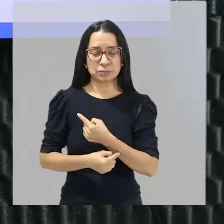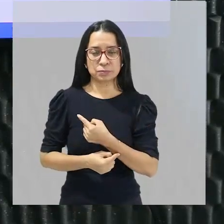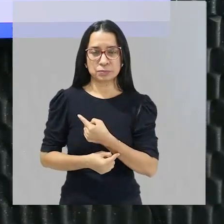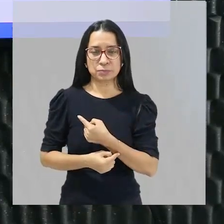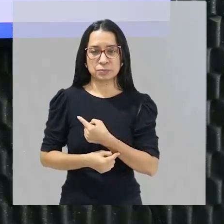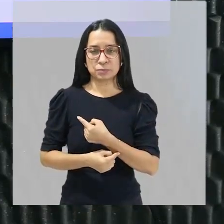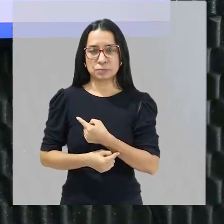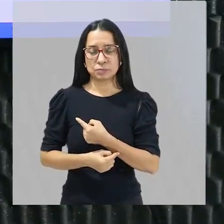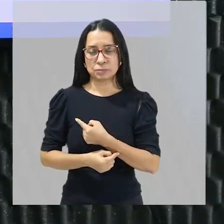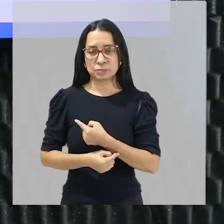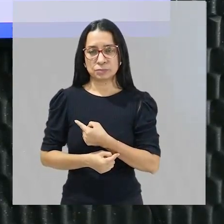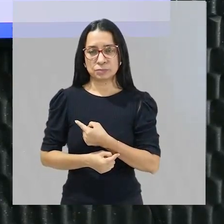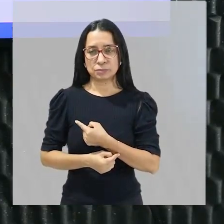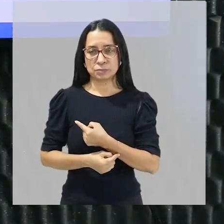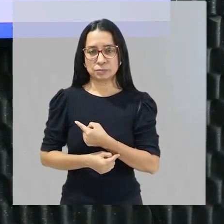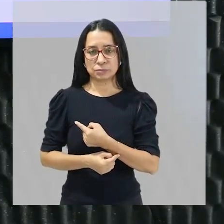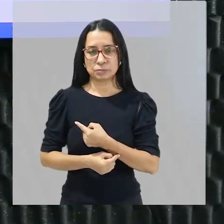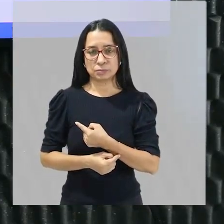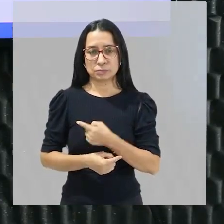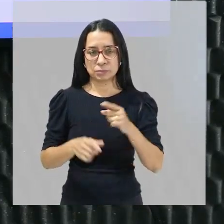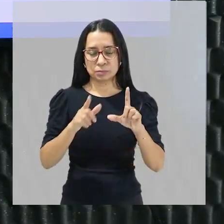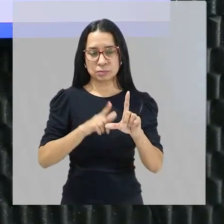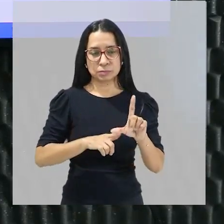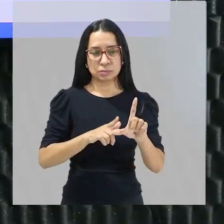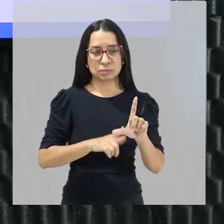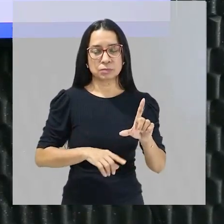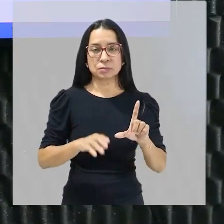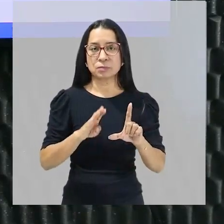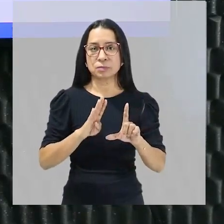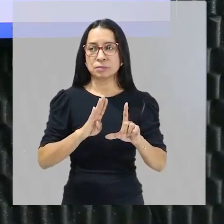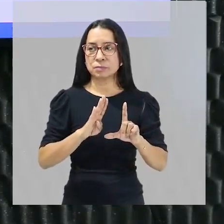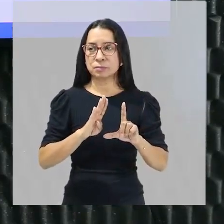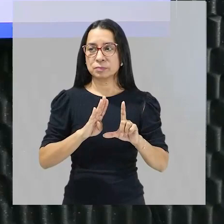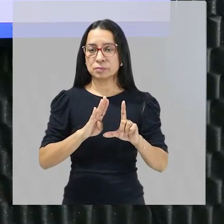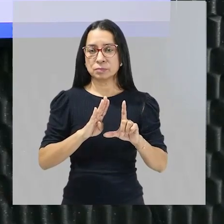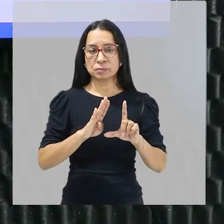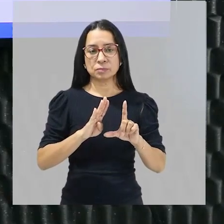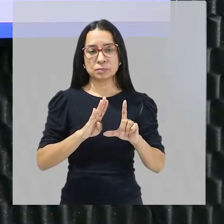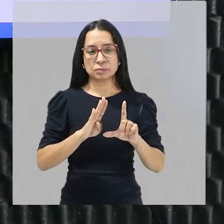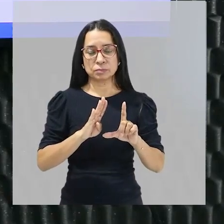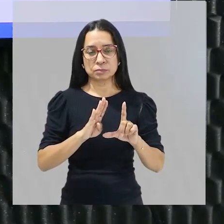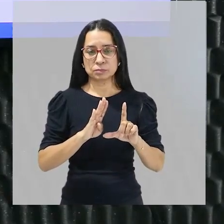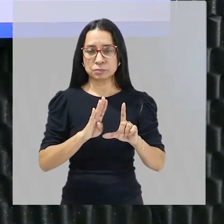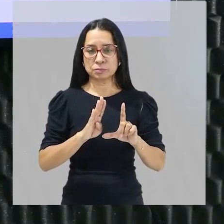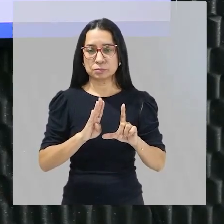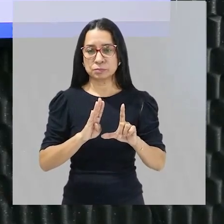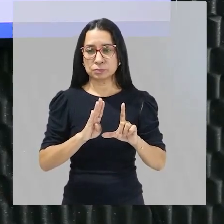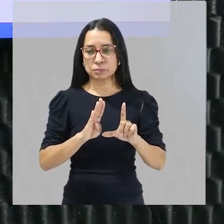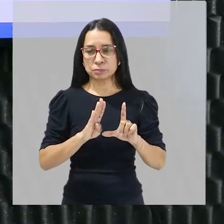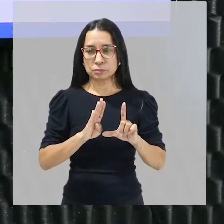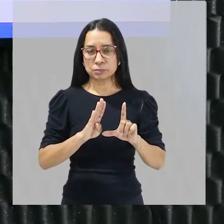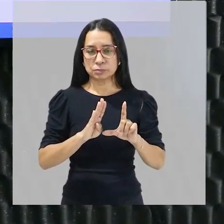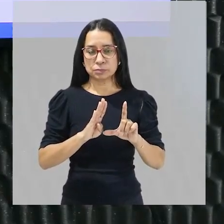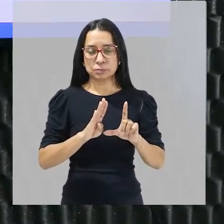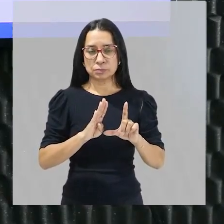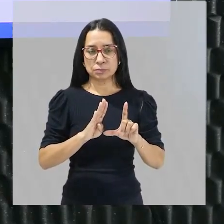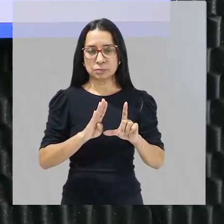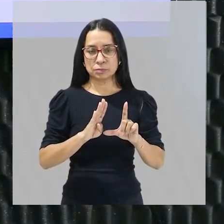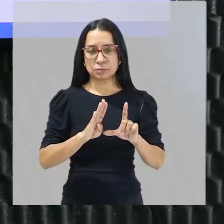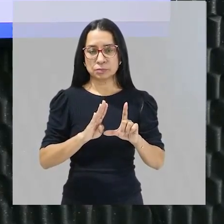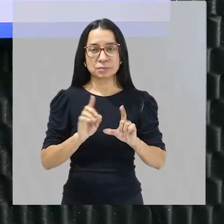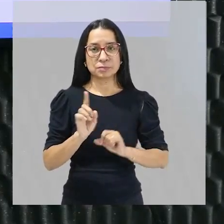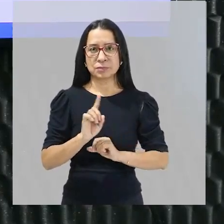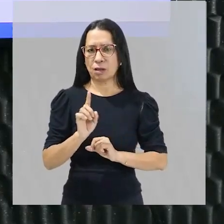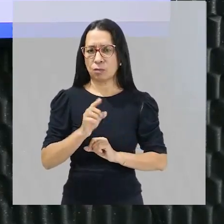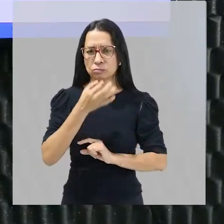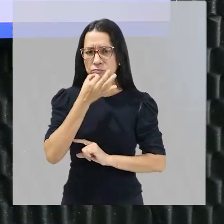opressivas do próprio capital não é. B, ela quer criticar os mecanismos de sedução exercidos pela indústria cultural, ela